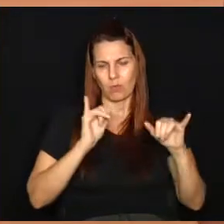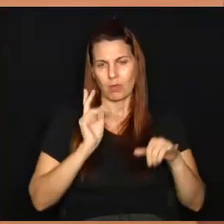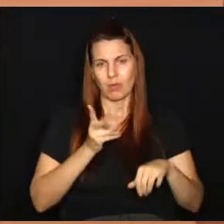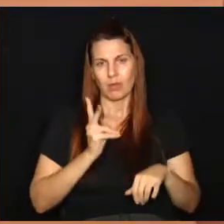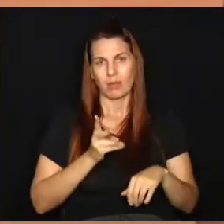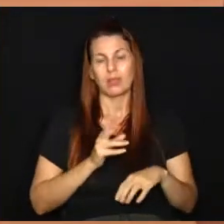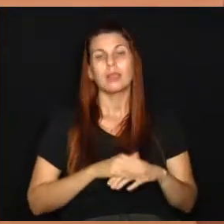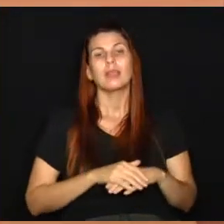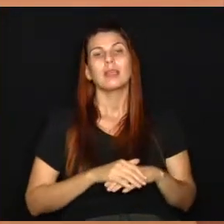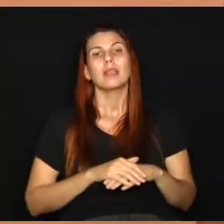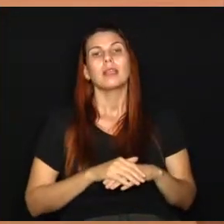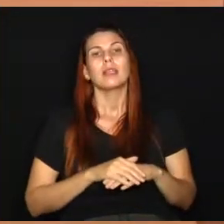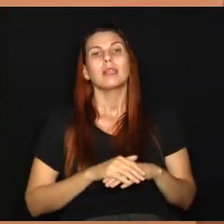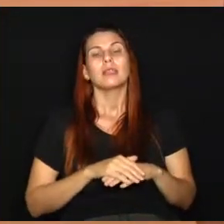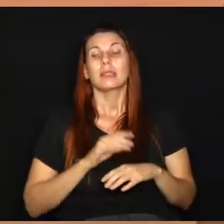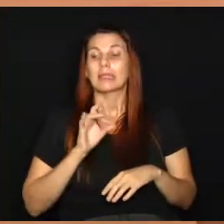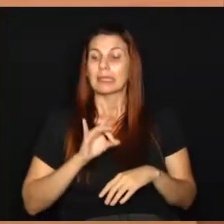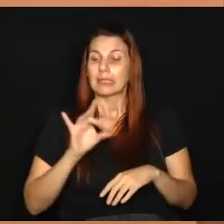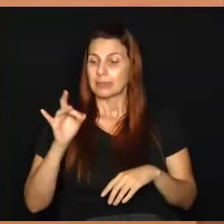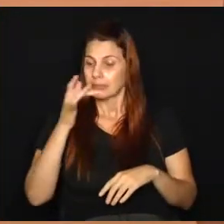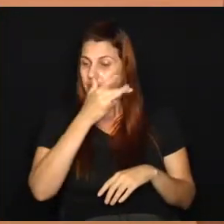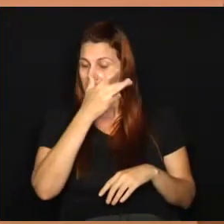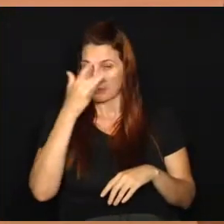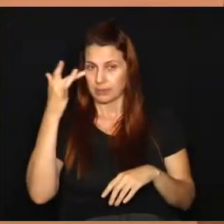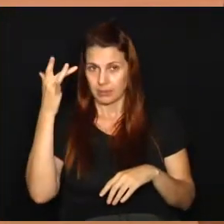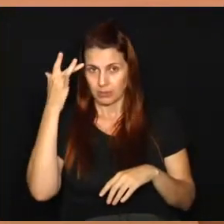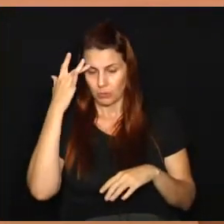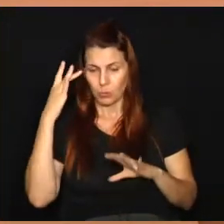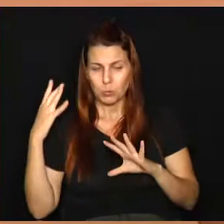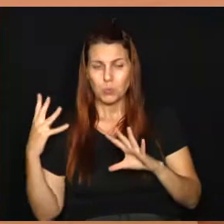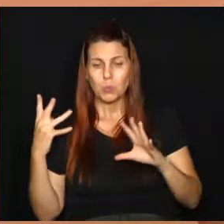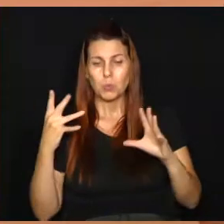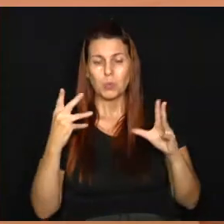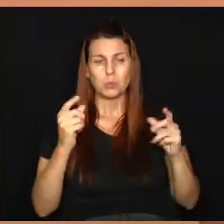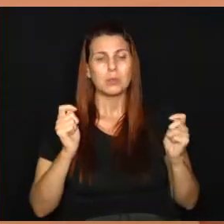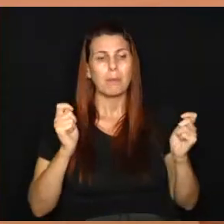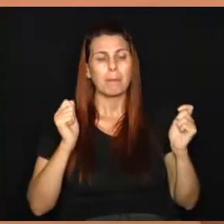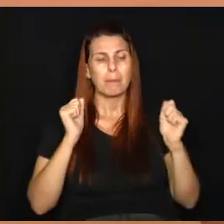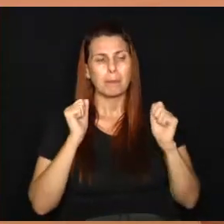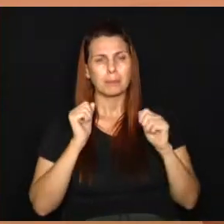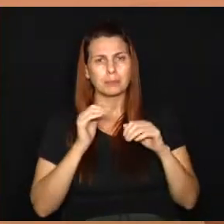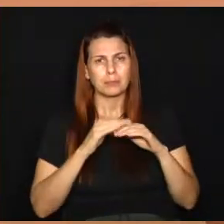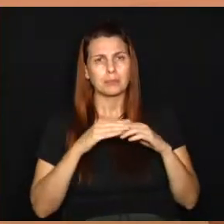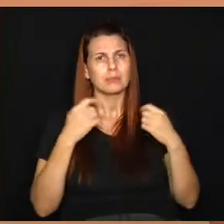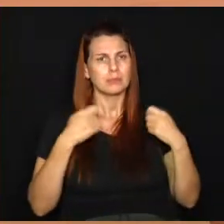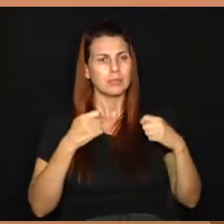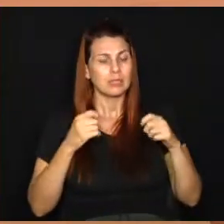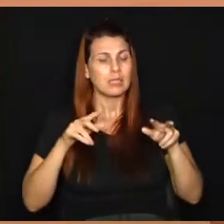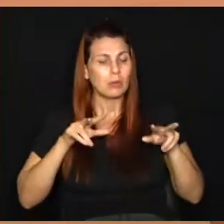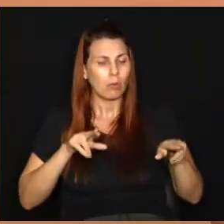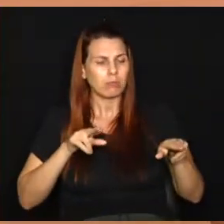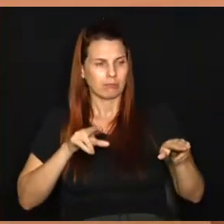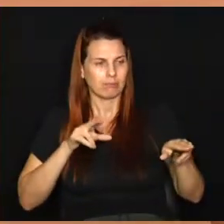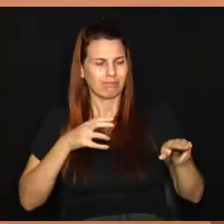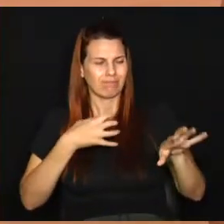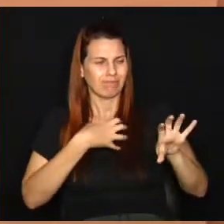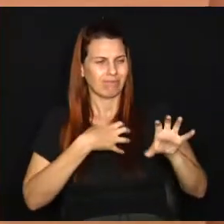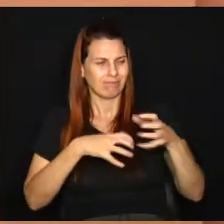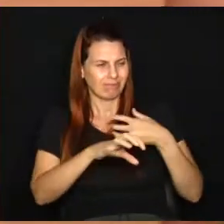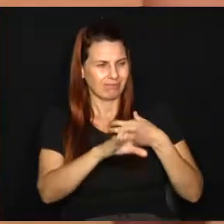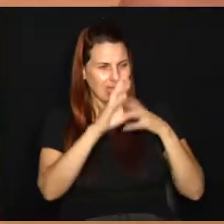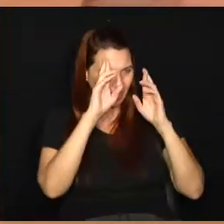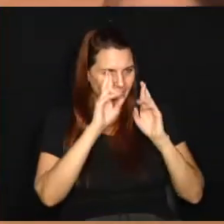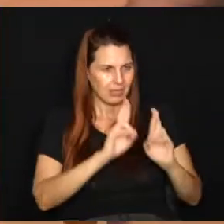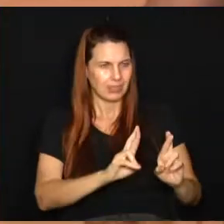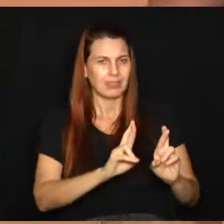assim: que a gente tenha, que cada um, que todo mundo possa ser como cada um, né? Ou seja, que a gente